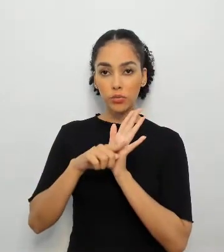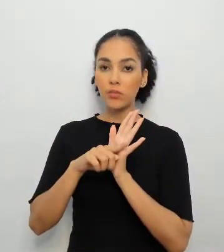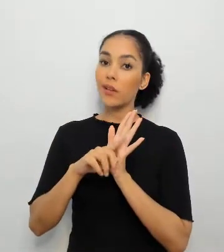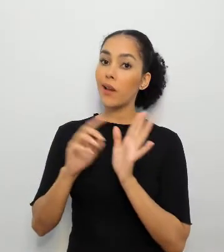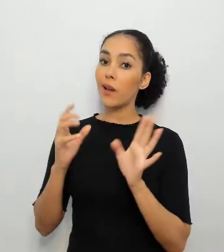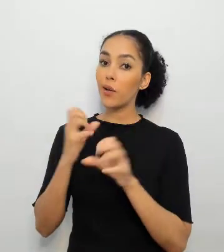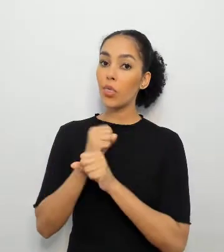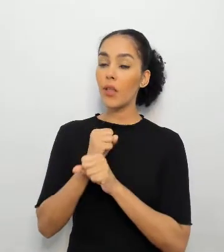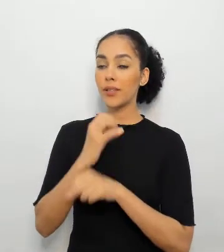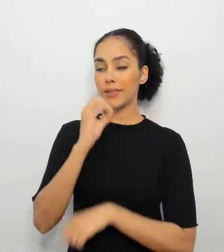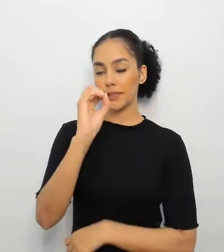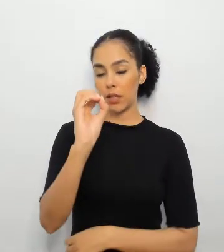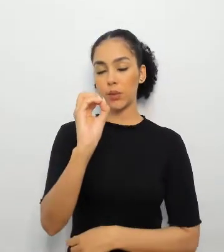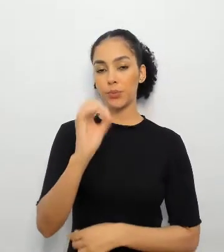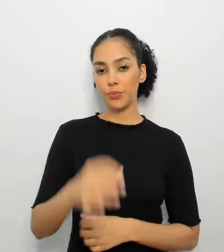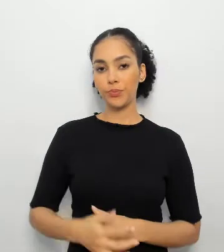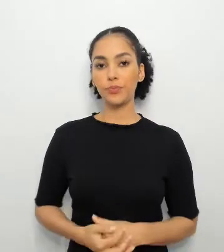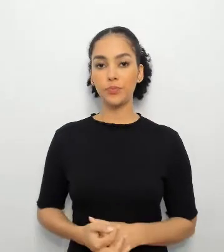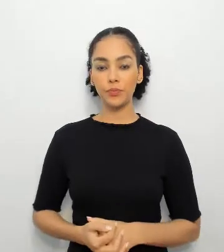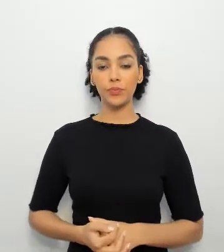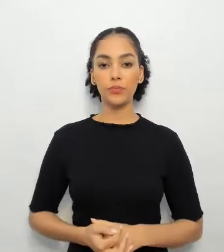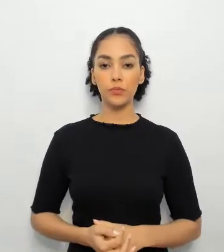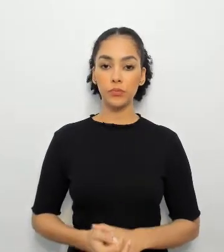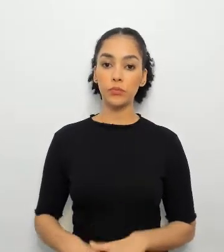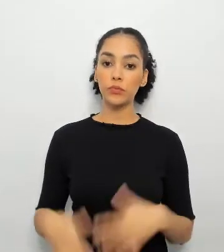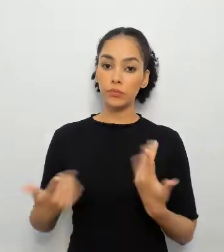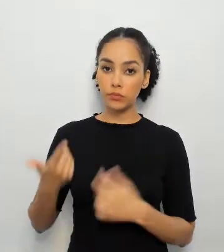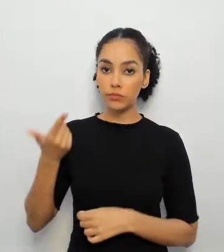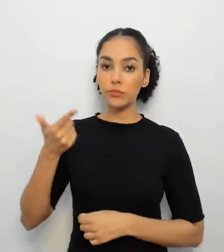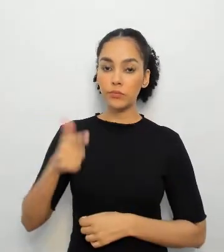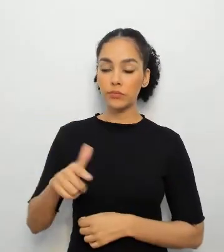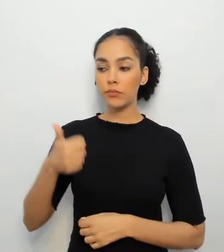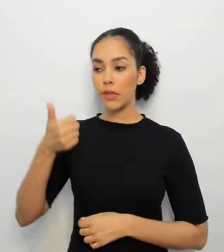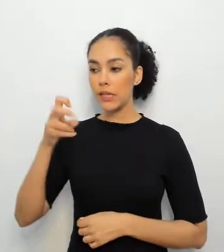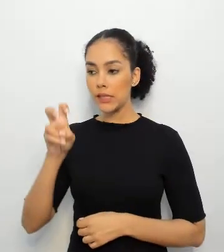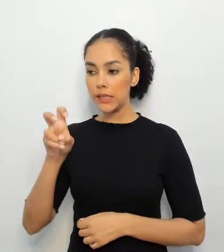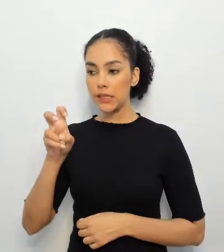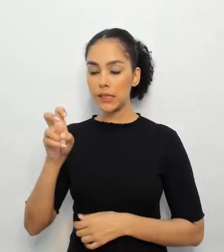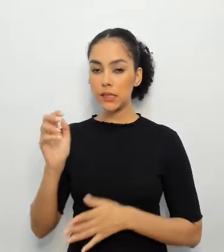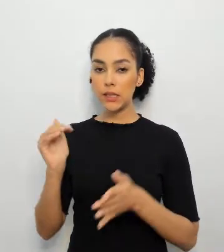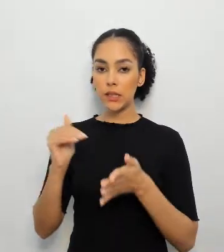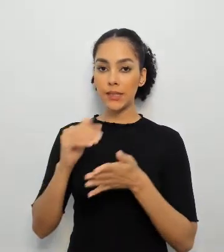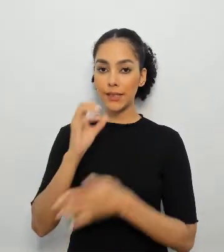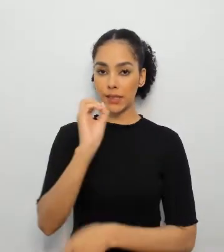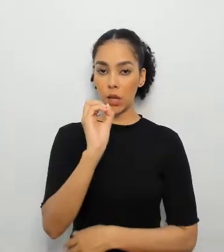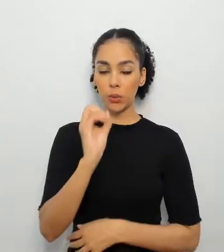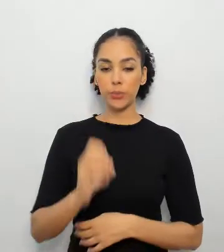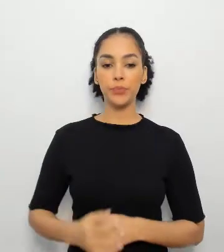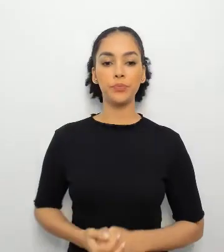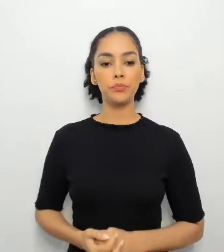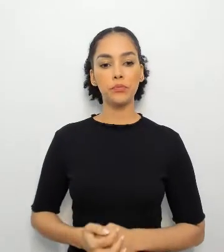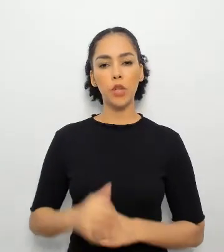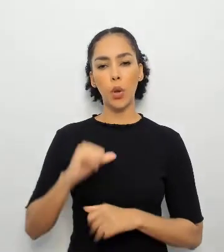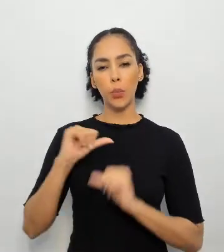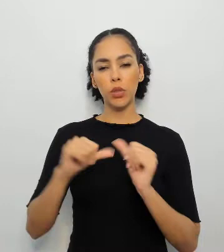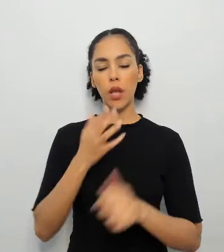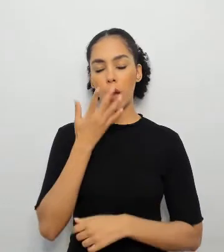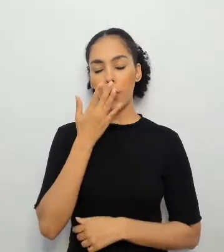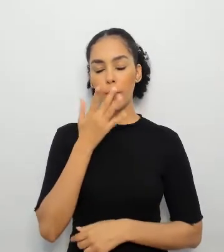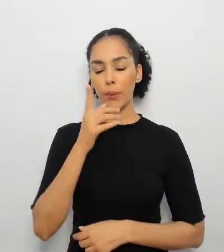produzidos, o lucro é zero novamente, tá certo? Então, a função vai passar também por esse ponto, 15, zero. Agora, deixa eu mudar aqui a cor para